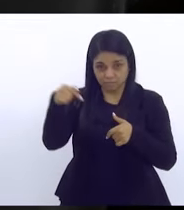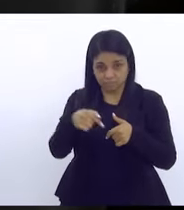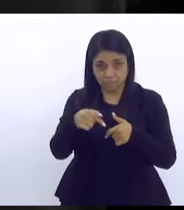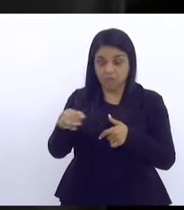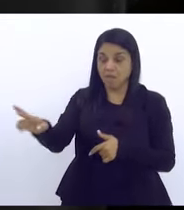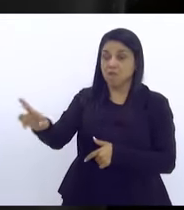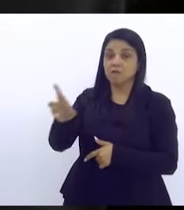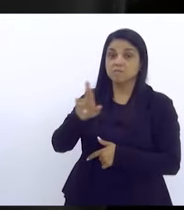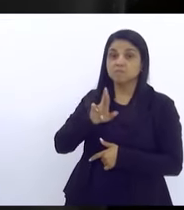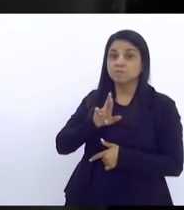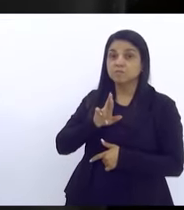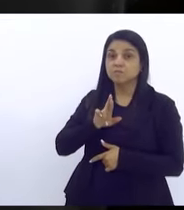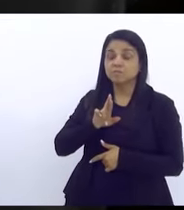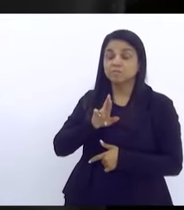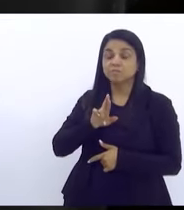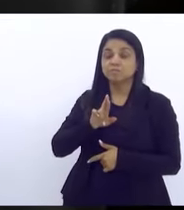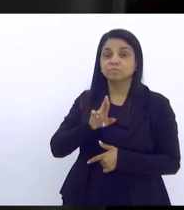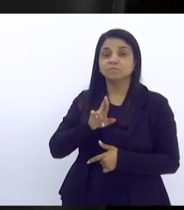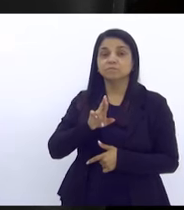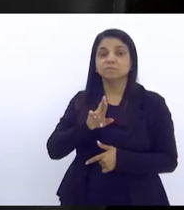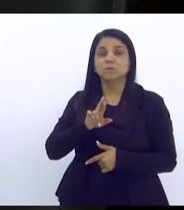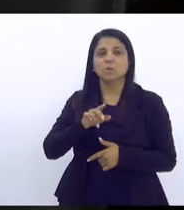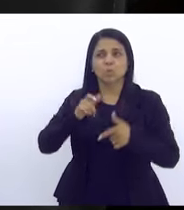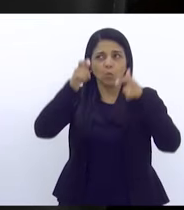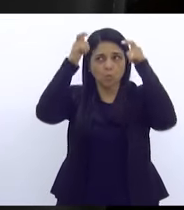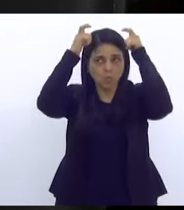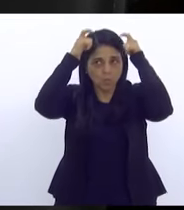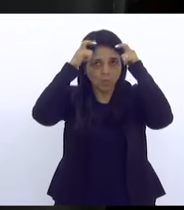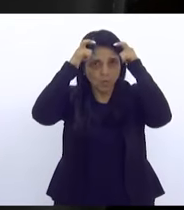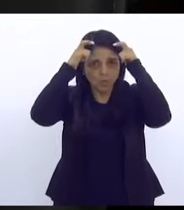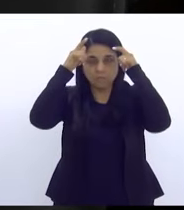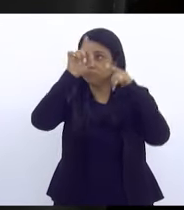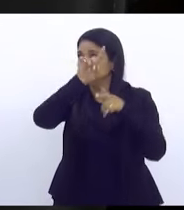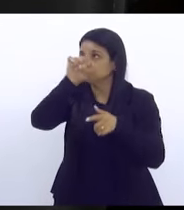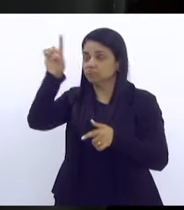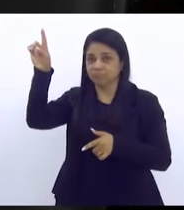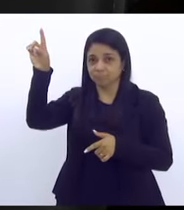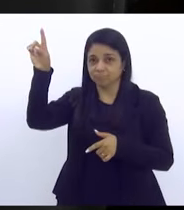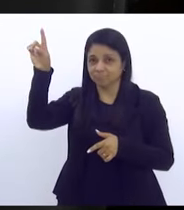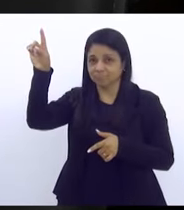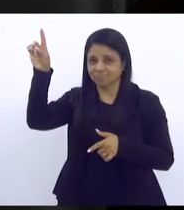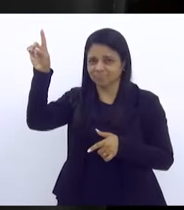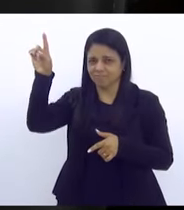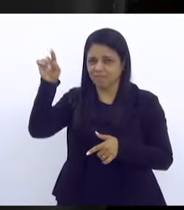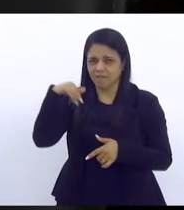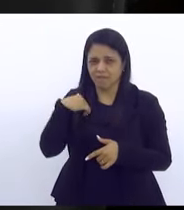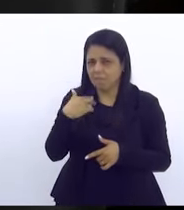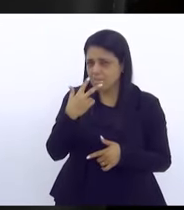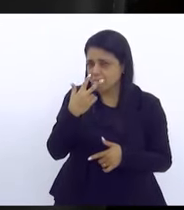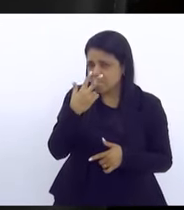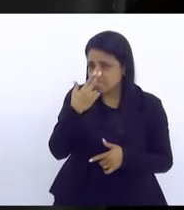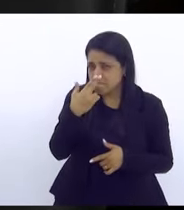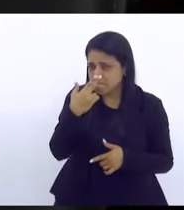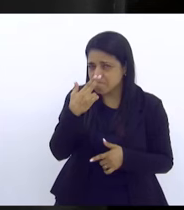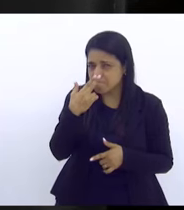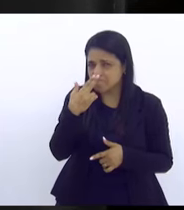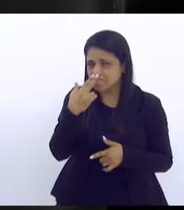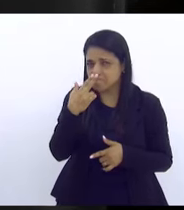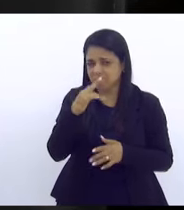respondeu-lhes e disse: o reino de Deus não vem com aparência